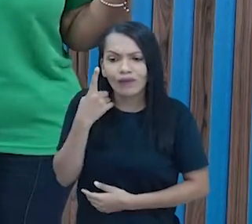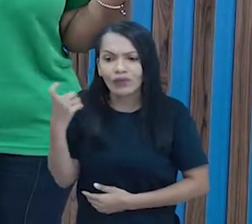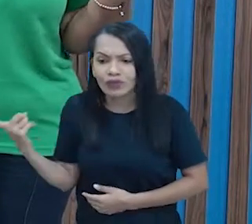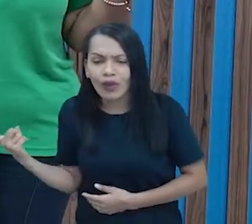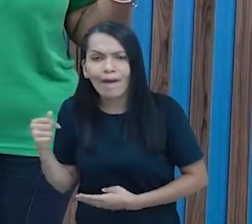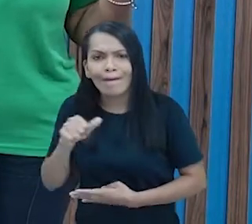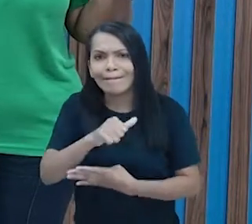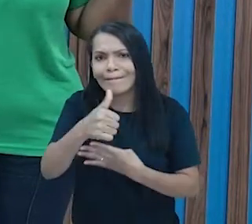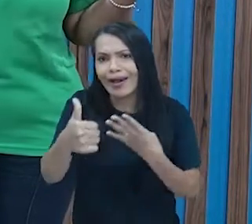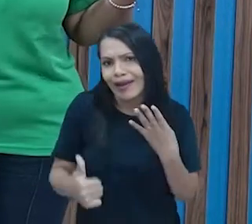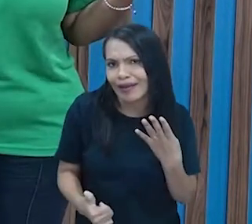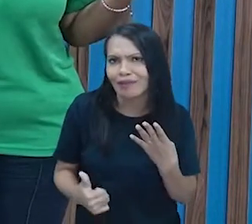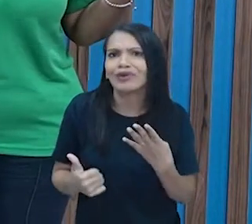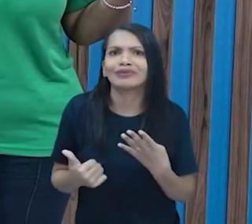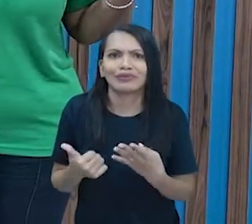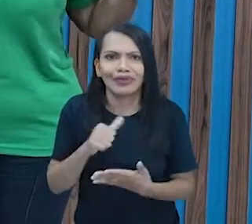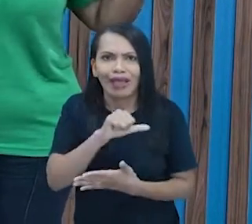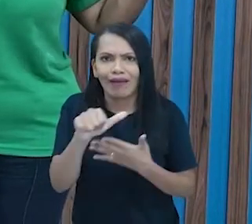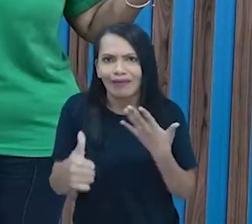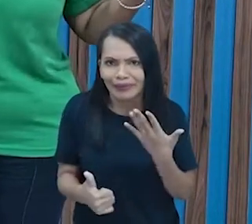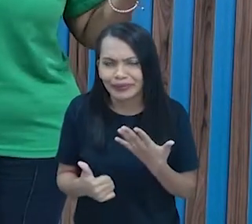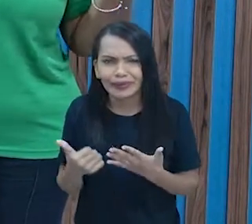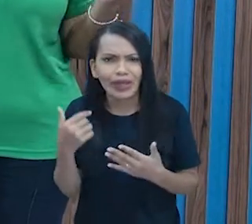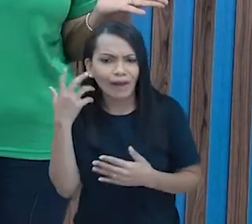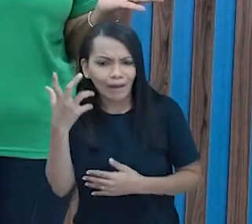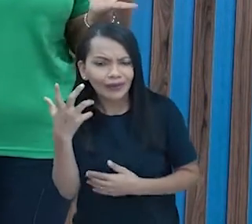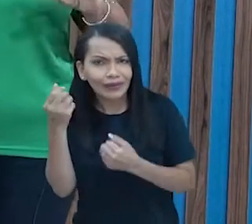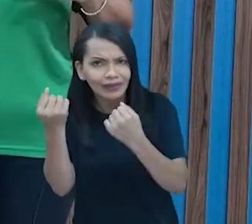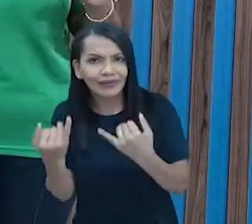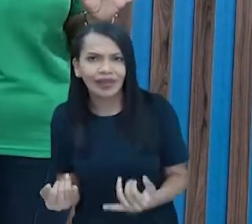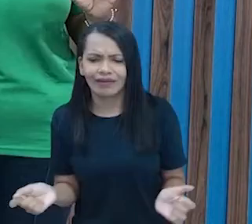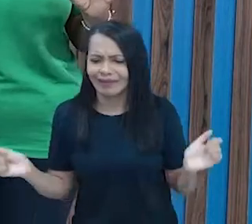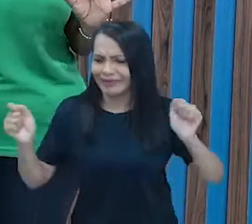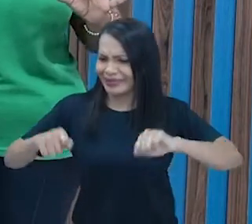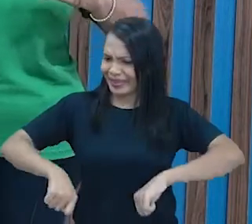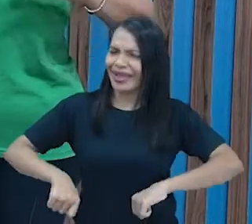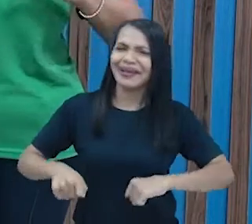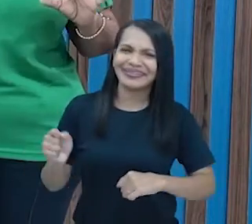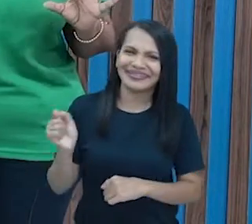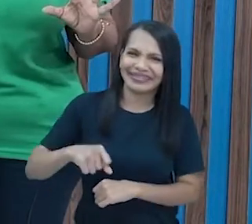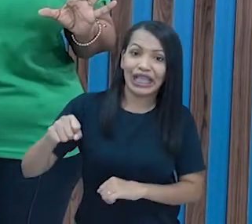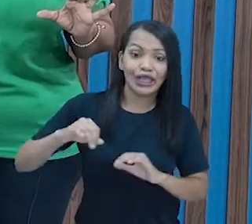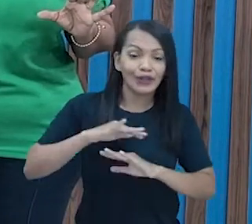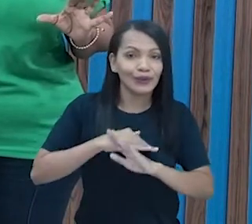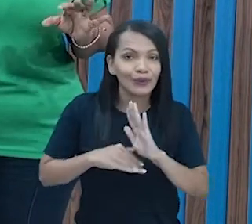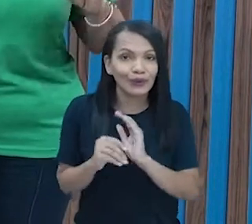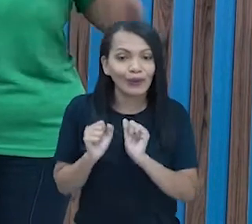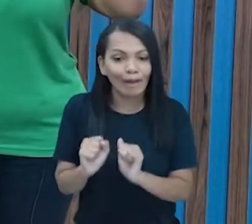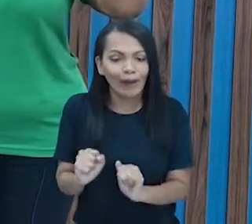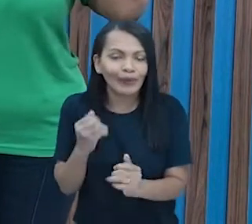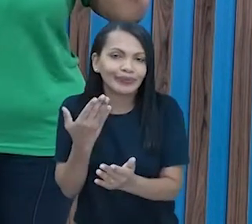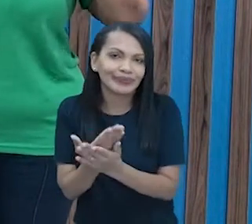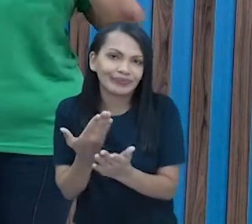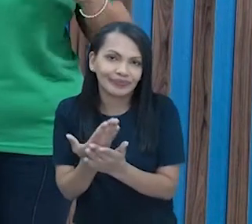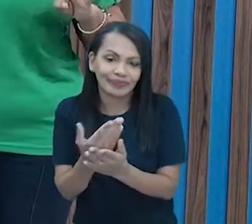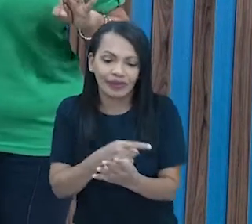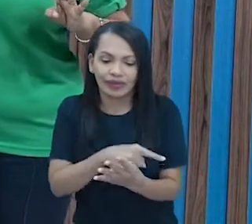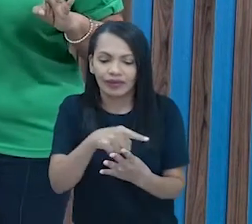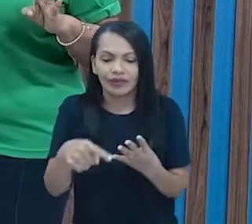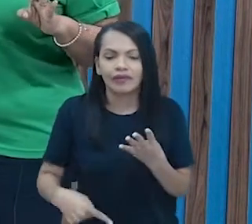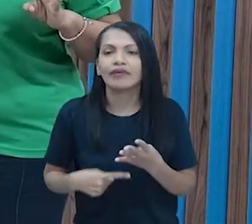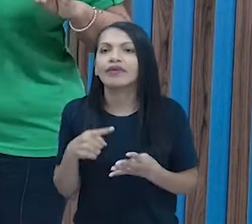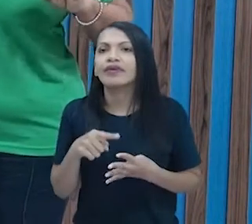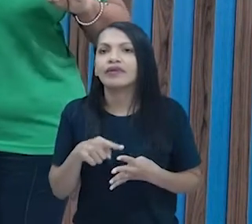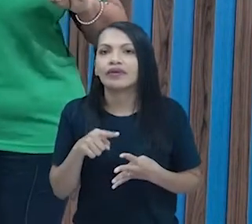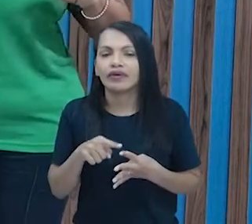da música? Dá para explicar isso? Claro que dá, tudo dá para explicar, tudo a gente pode estudar. São 4. A gente